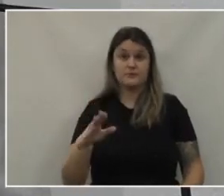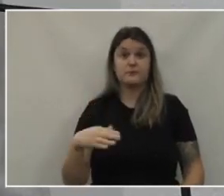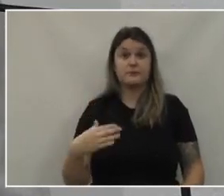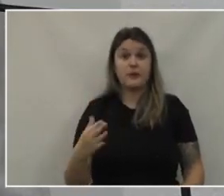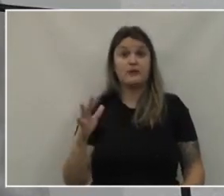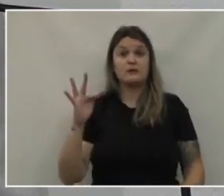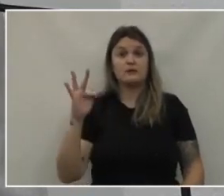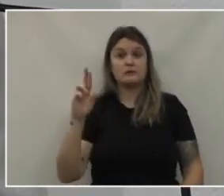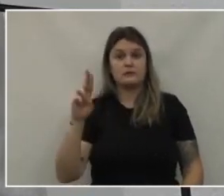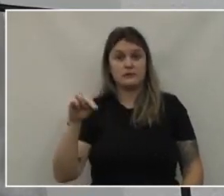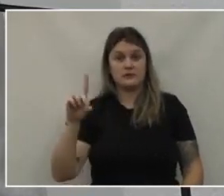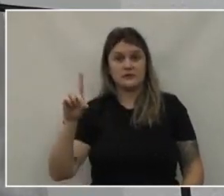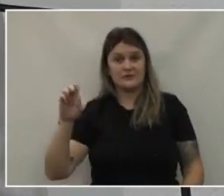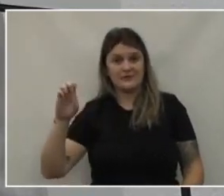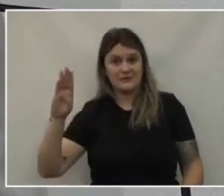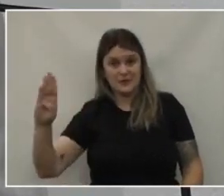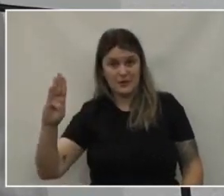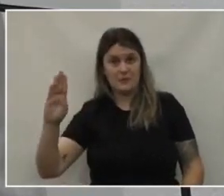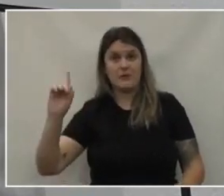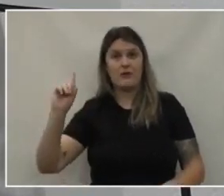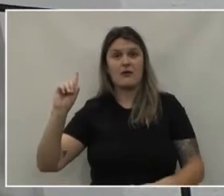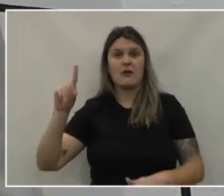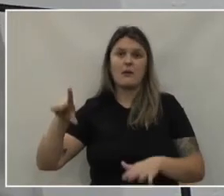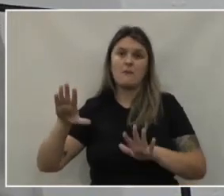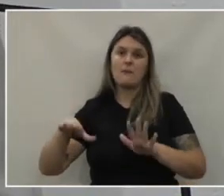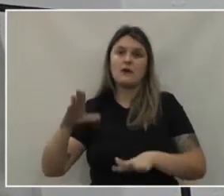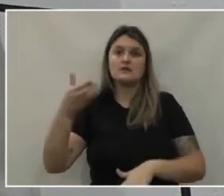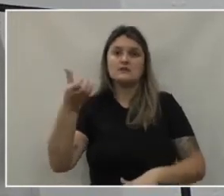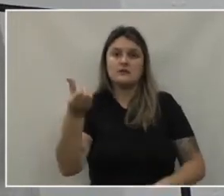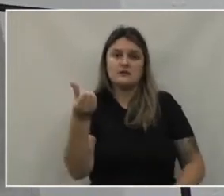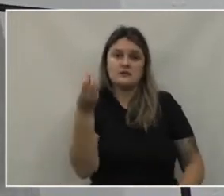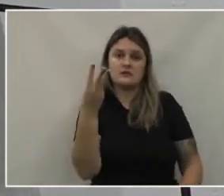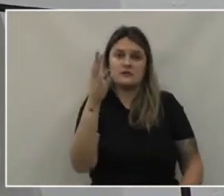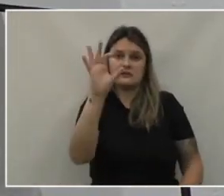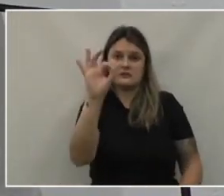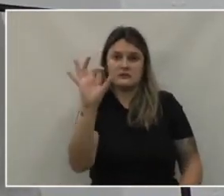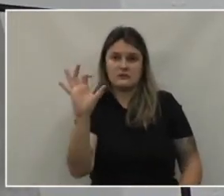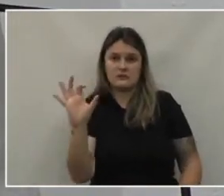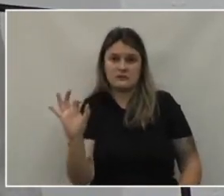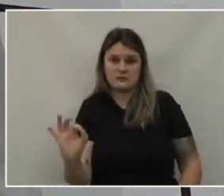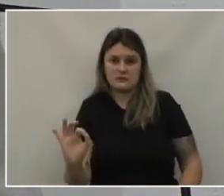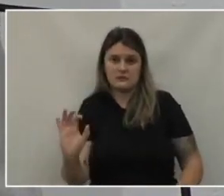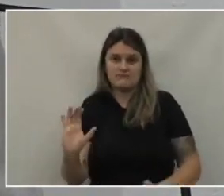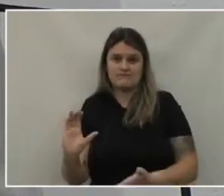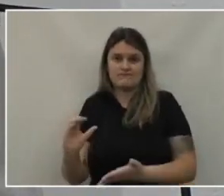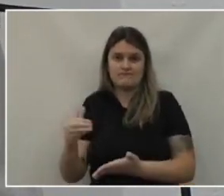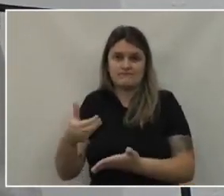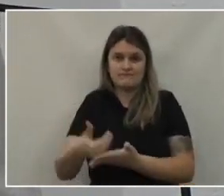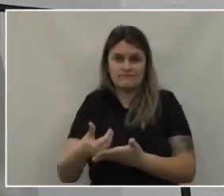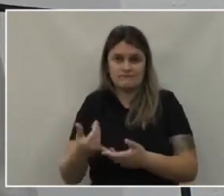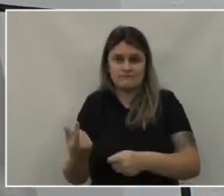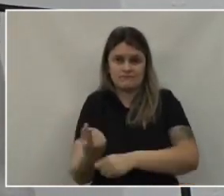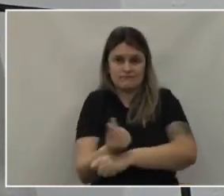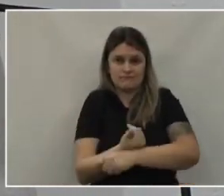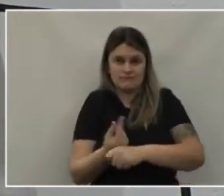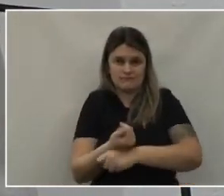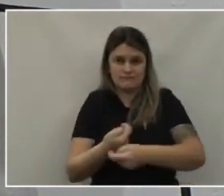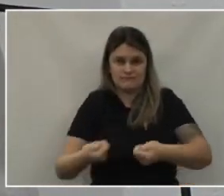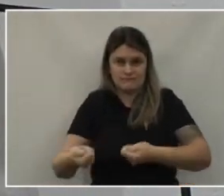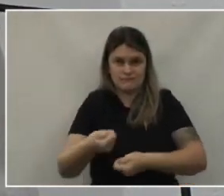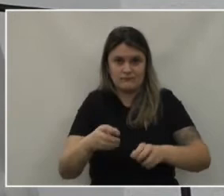Fundeb ele corresponde a 63% dos recursos para o financiamento da